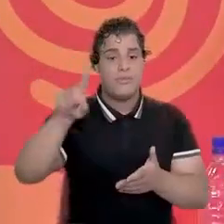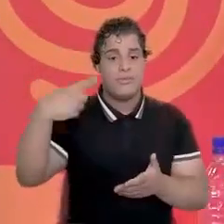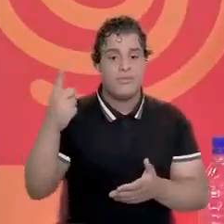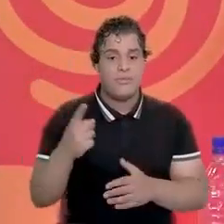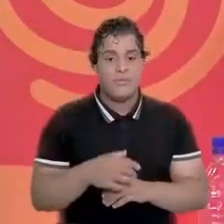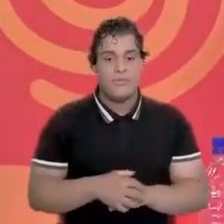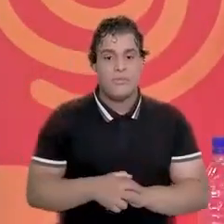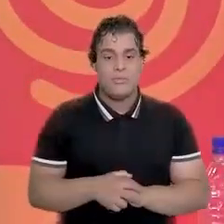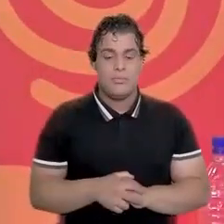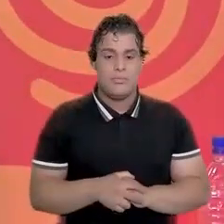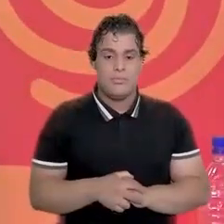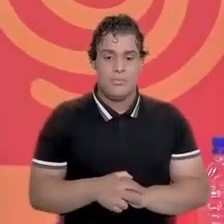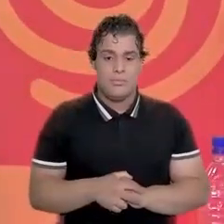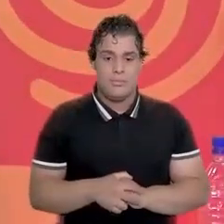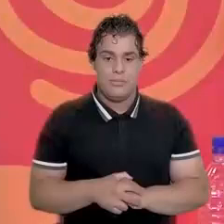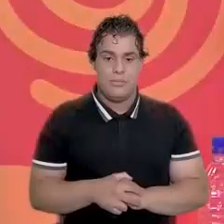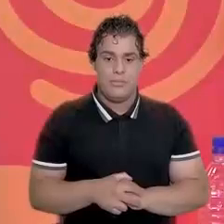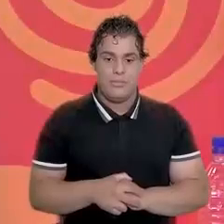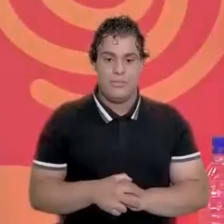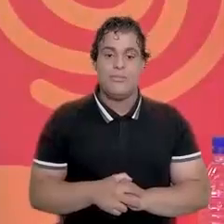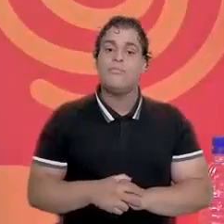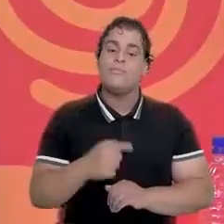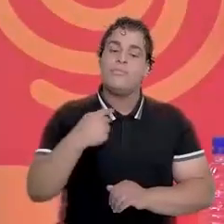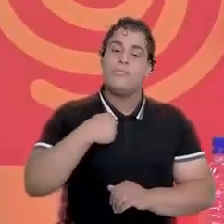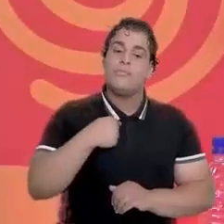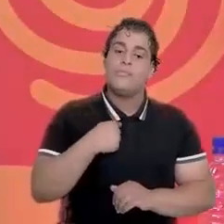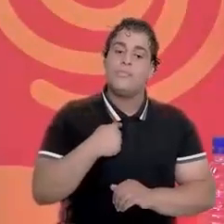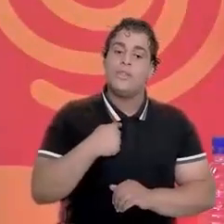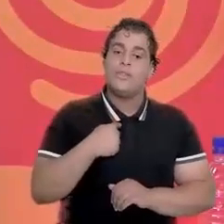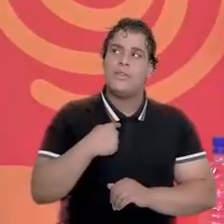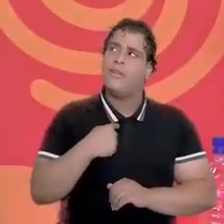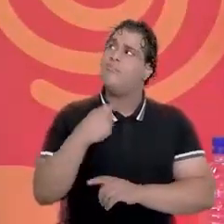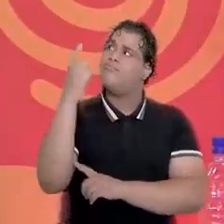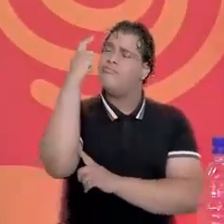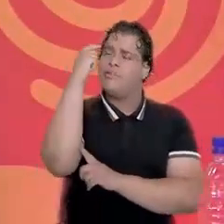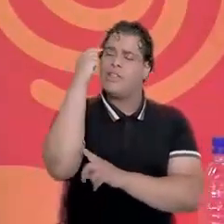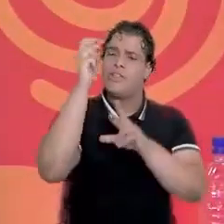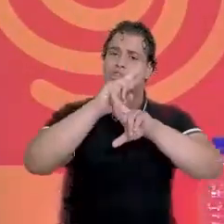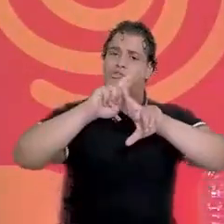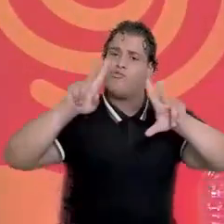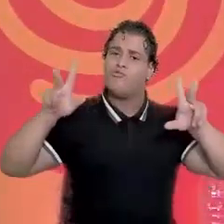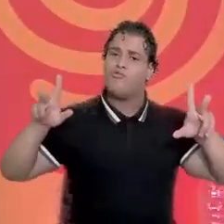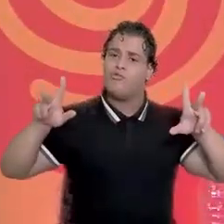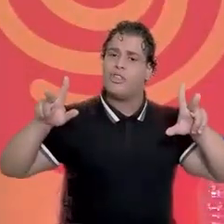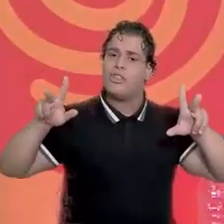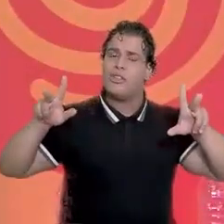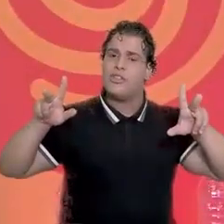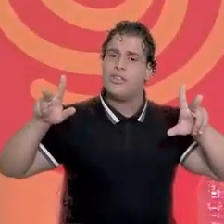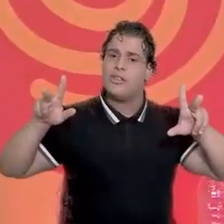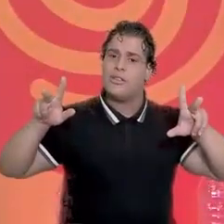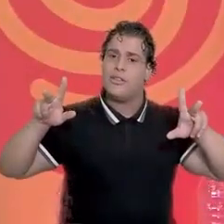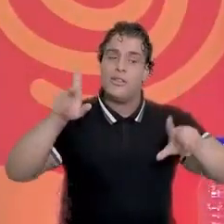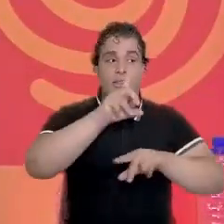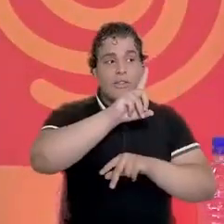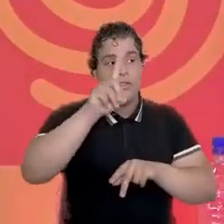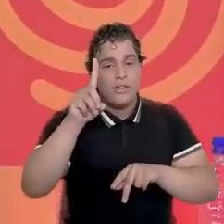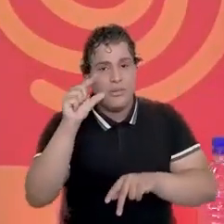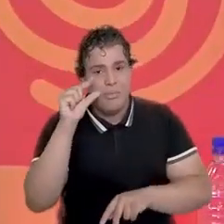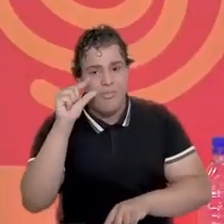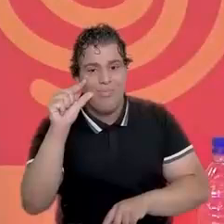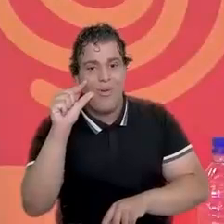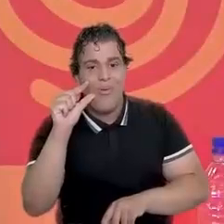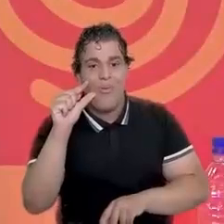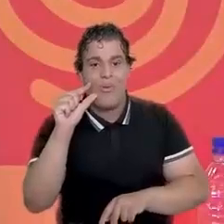ditado, e aí eu peguei de uma maneira diferente, né? Eu falei, não, os dias estão